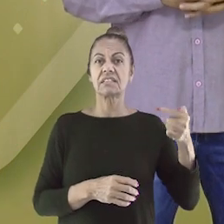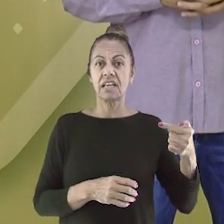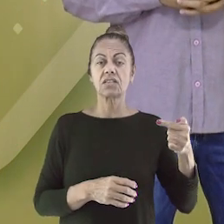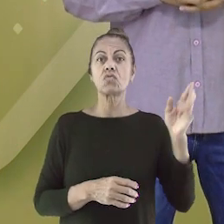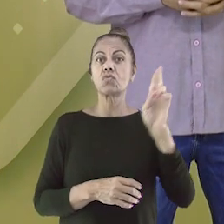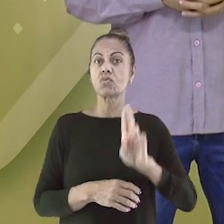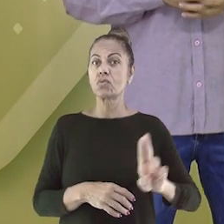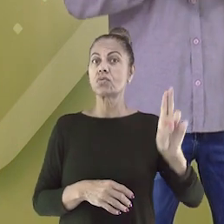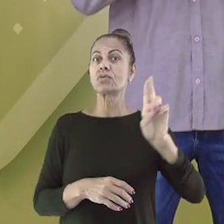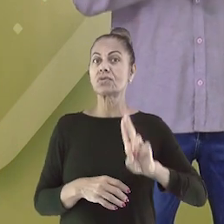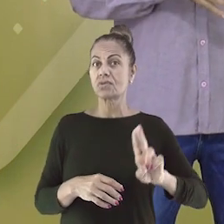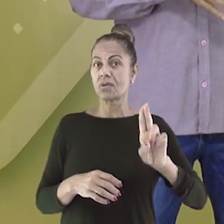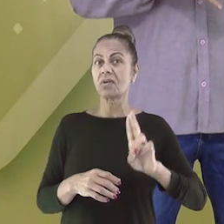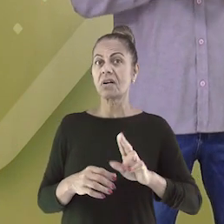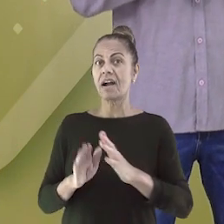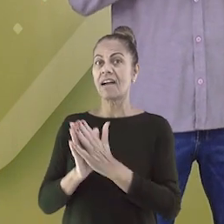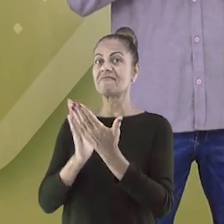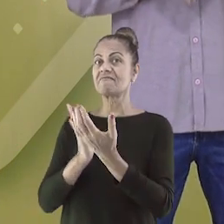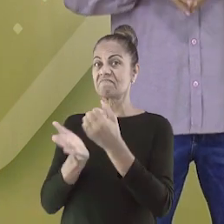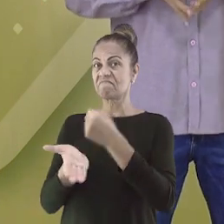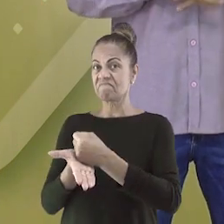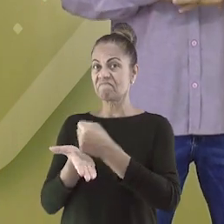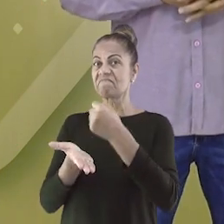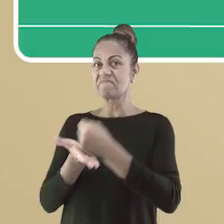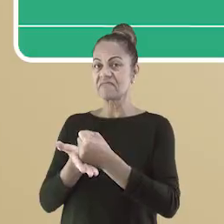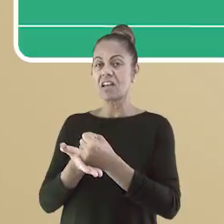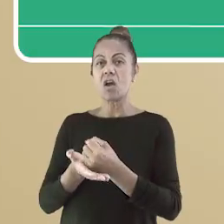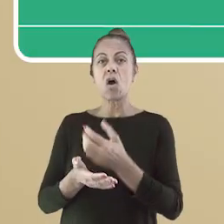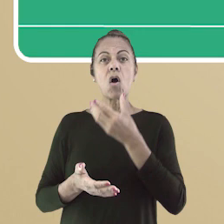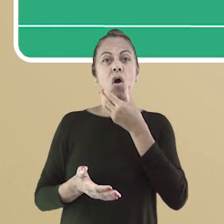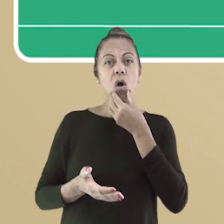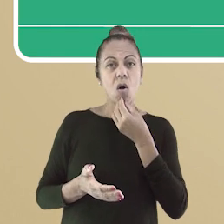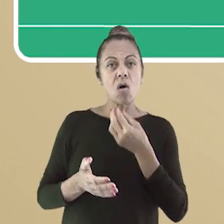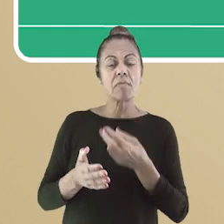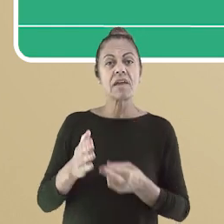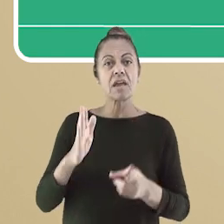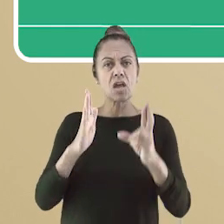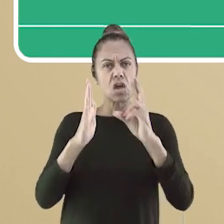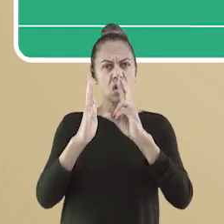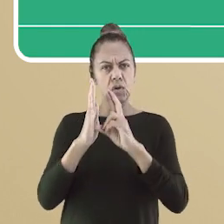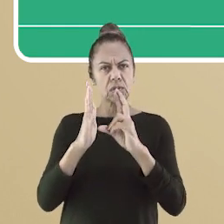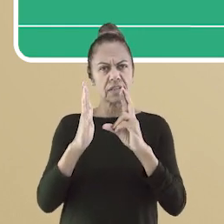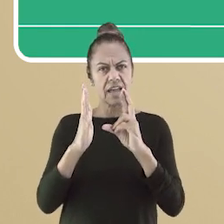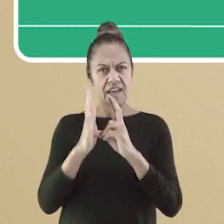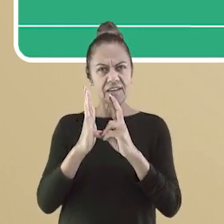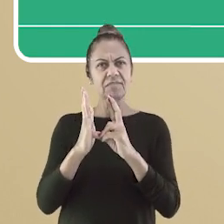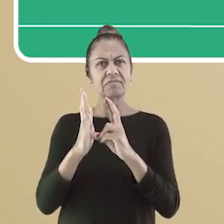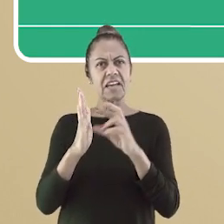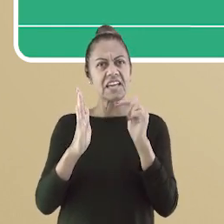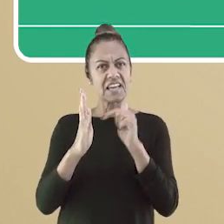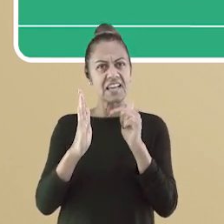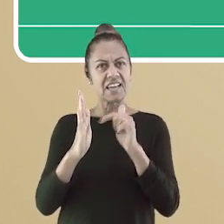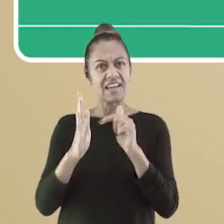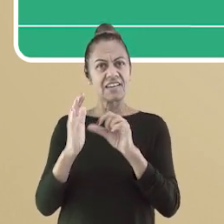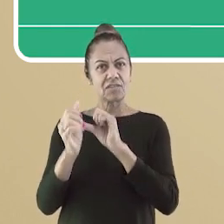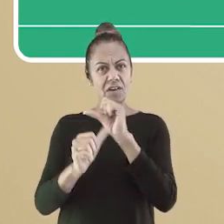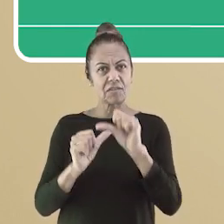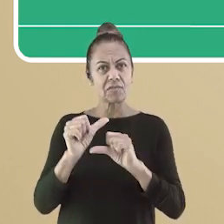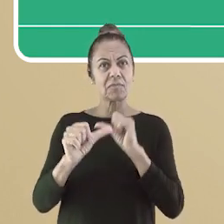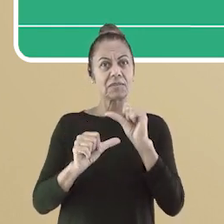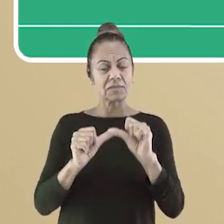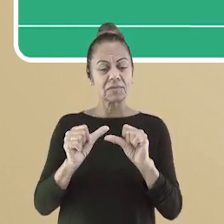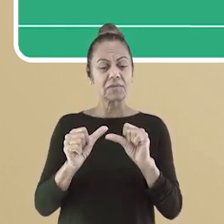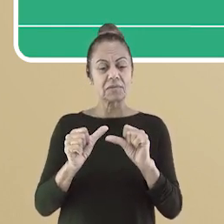utilizou de textos escritos e da prensa de Gutenberg. Lutero, reformador alemão, traduziu a Bíblia para a língua